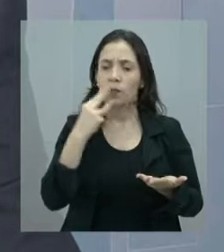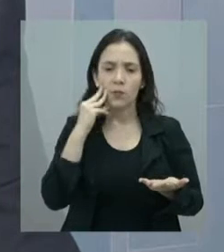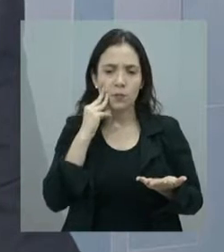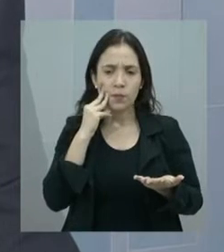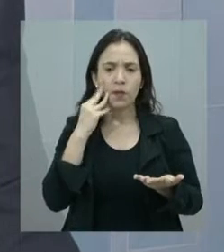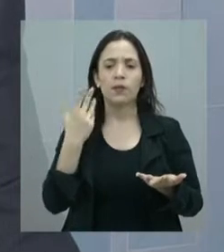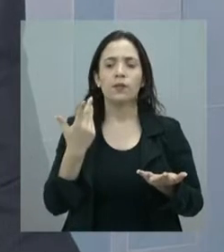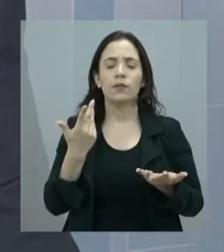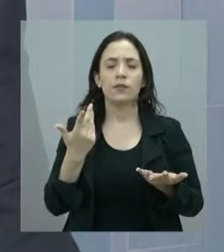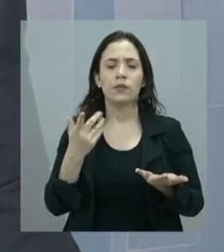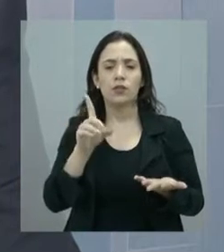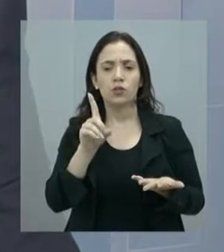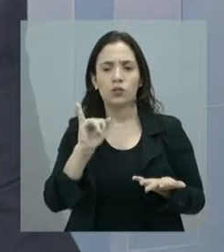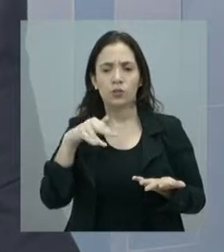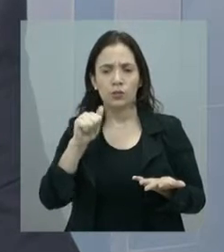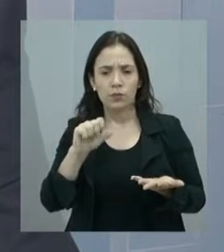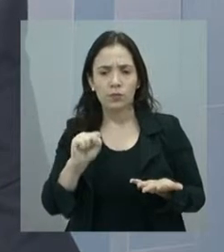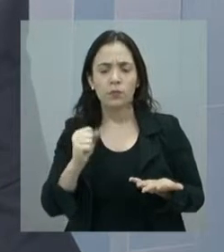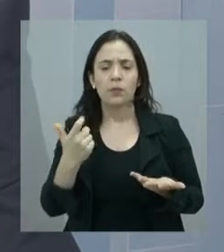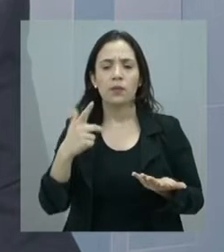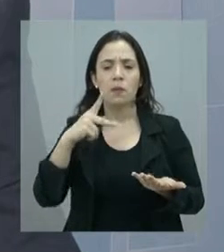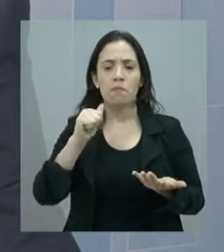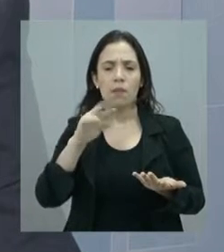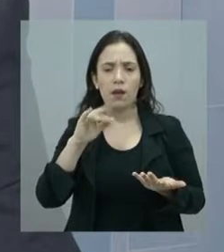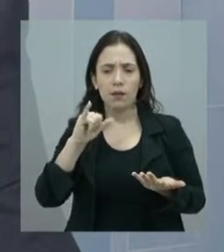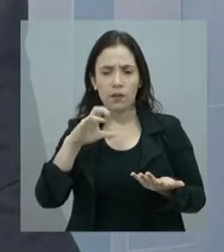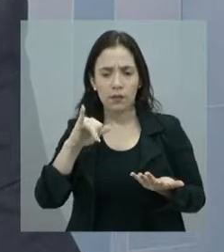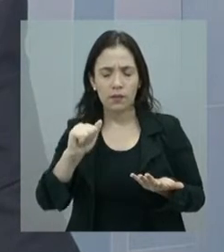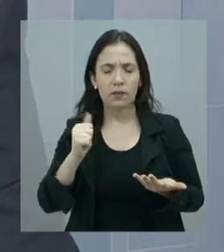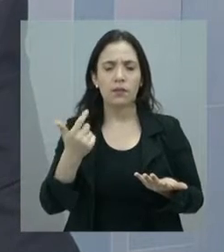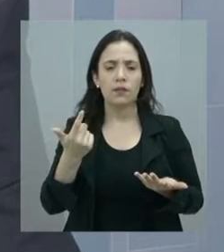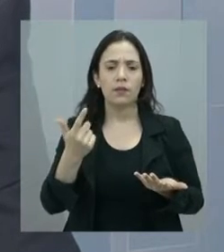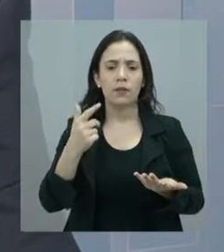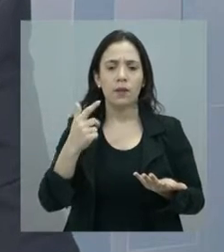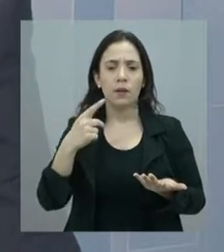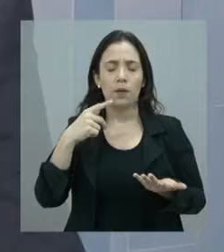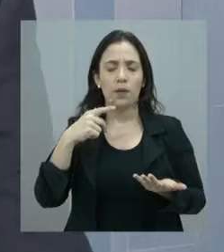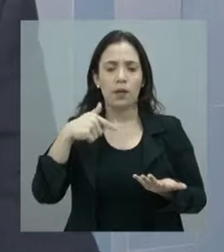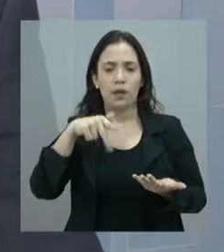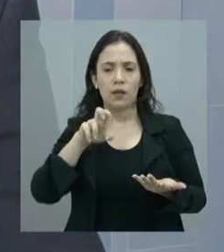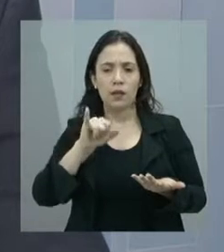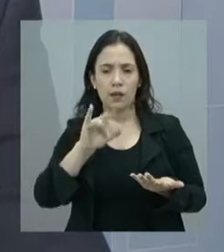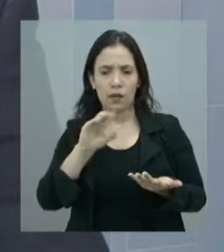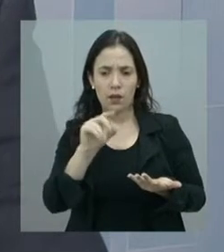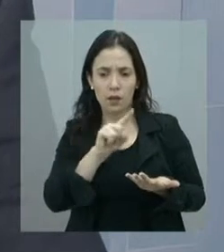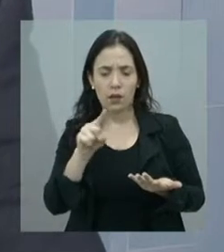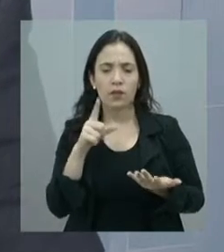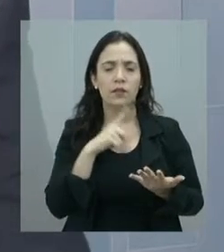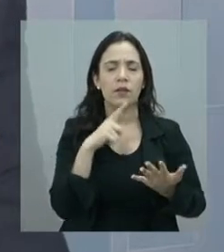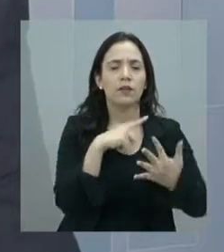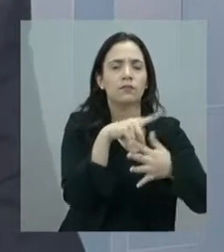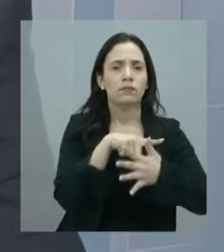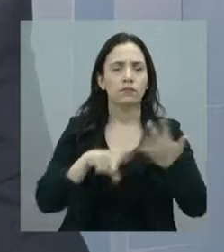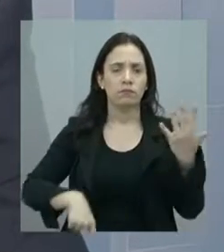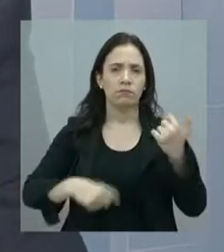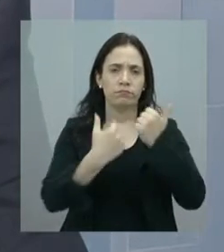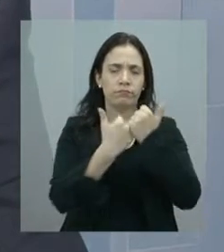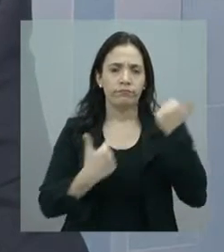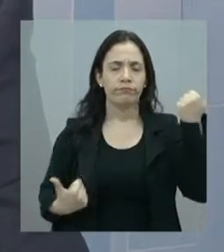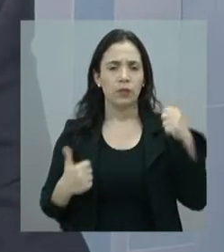da sociedade, como o Dimas, como a Patrícia, como a Martinha, como o Pequeiroz, que compunham com